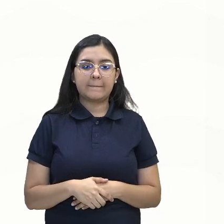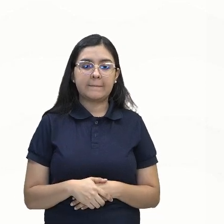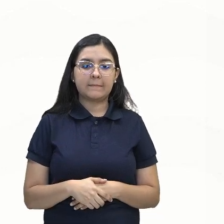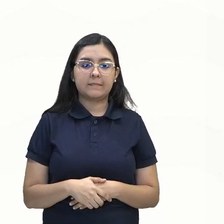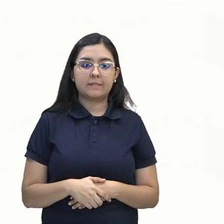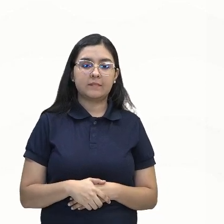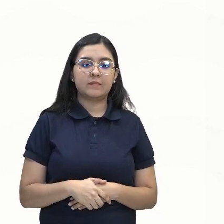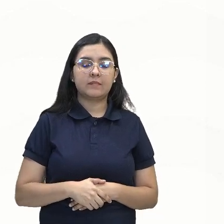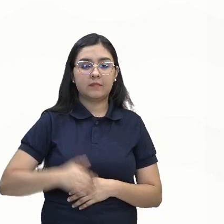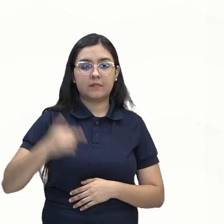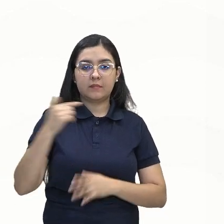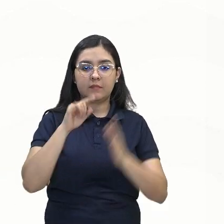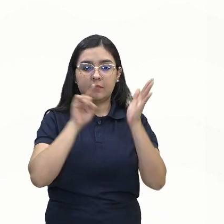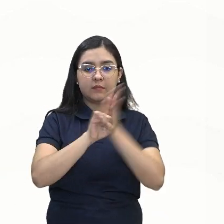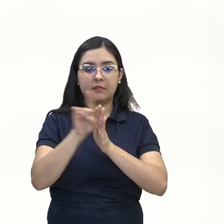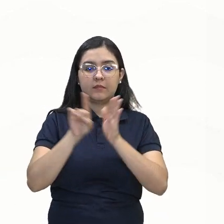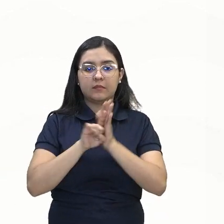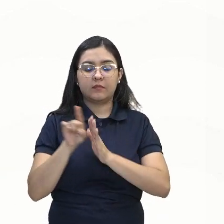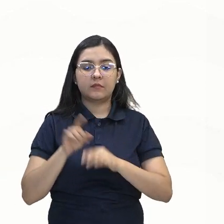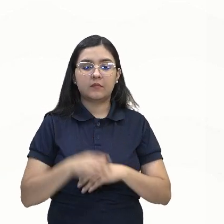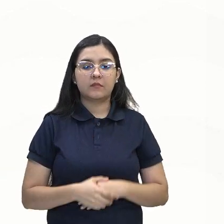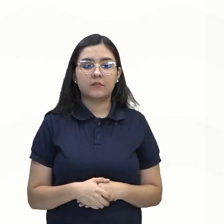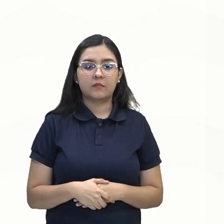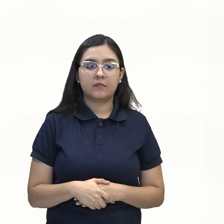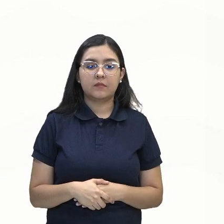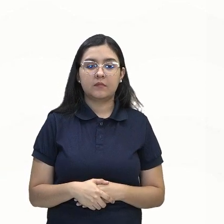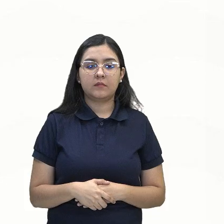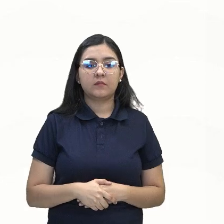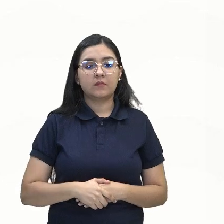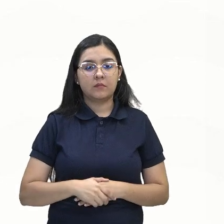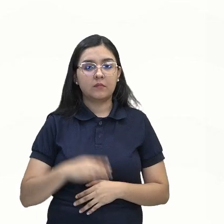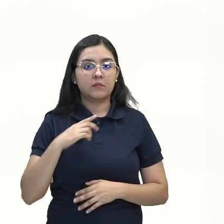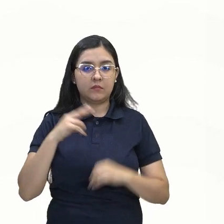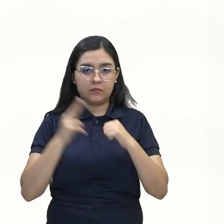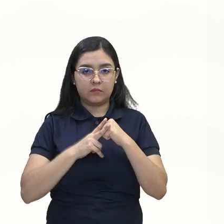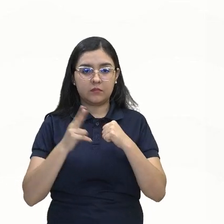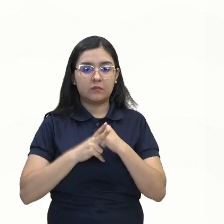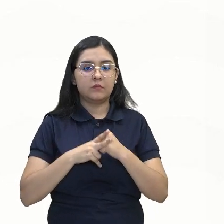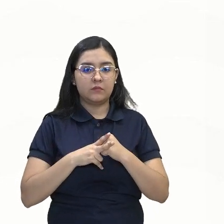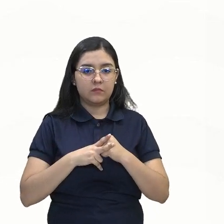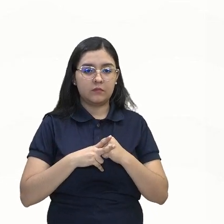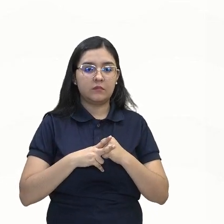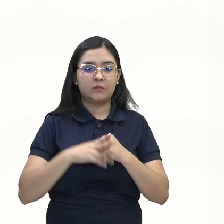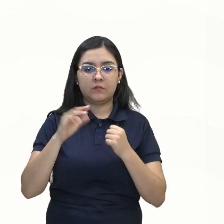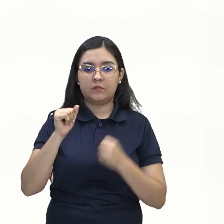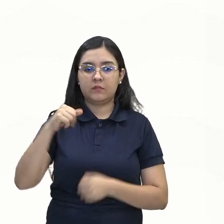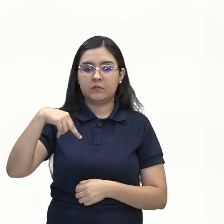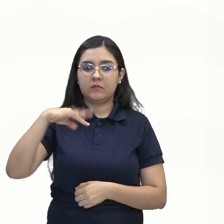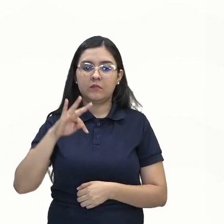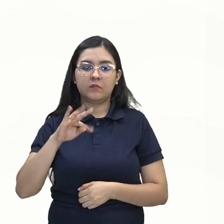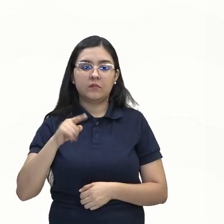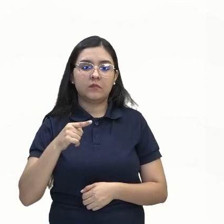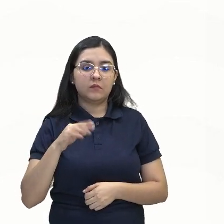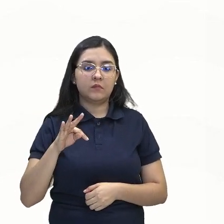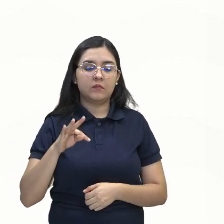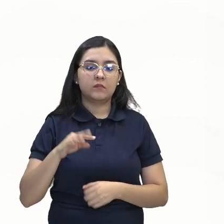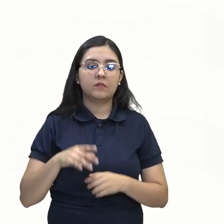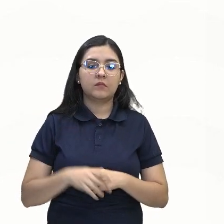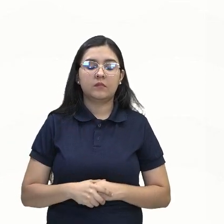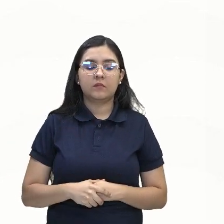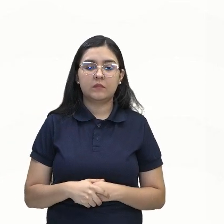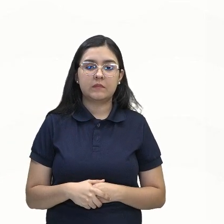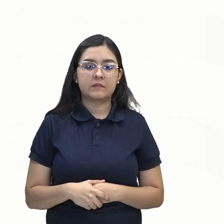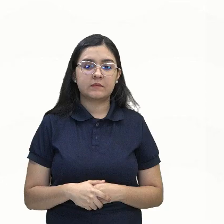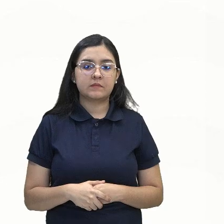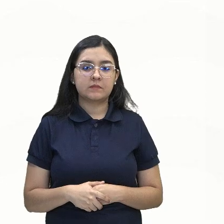They can't destroy the forest, can they? Mesmo verbo aqui, respeitando a mesma lógica, frase negativa, pergunta afirmativa,